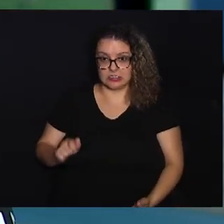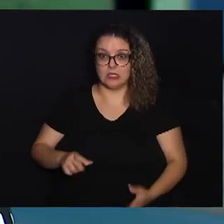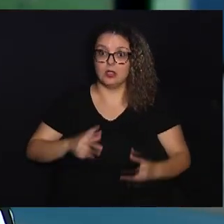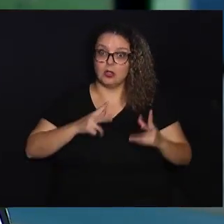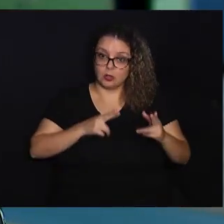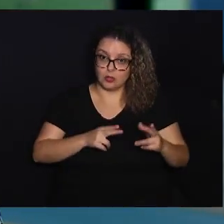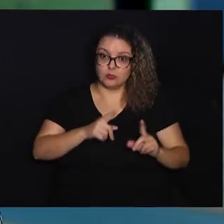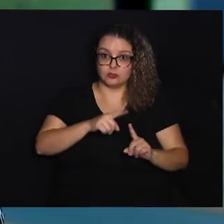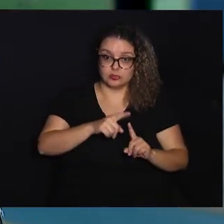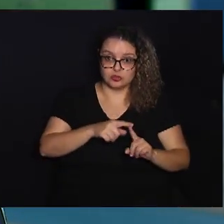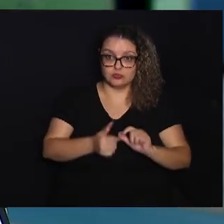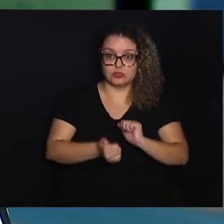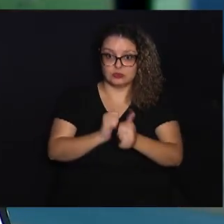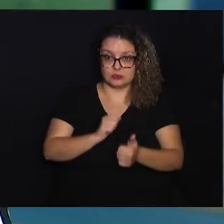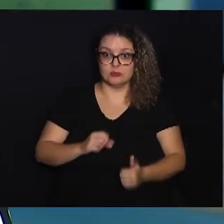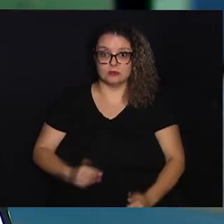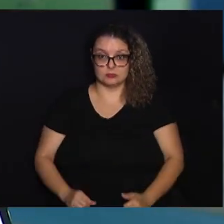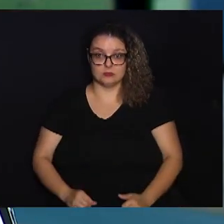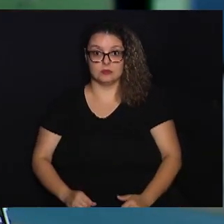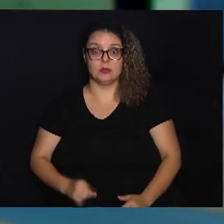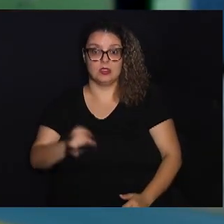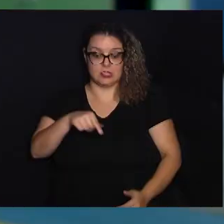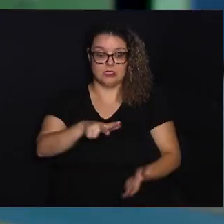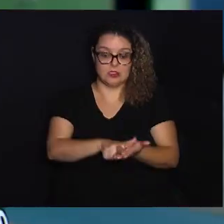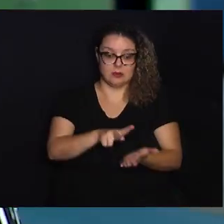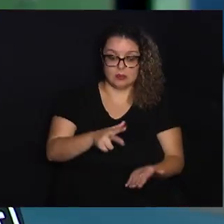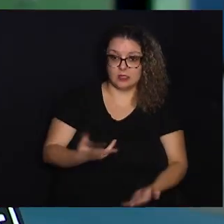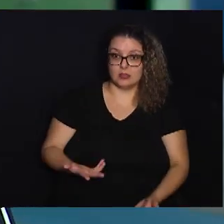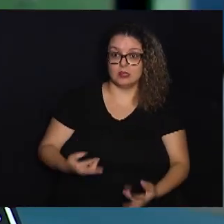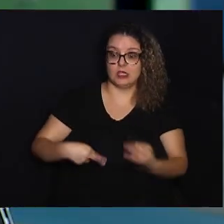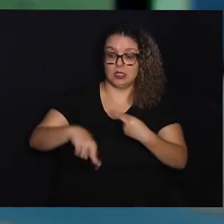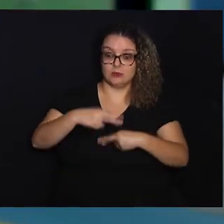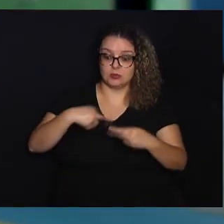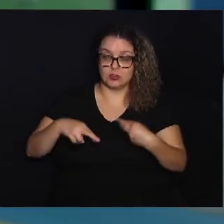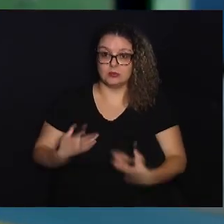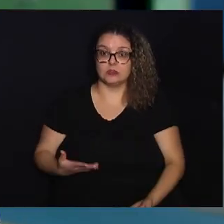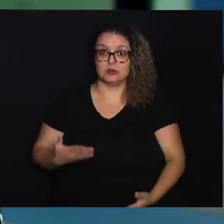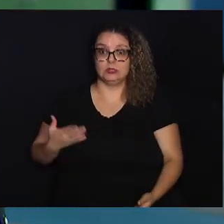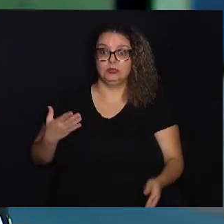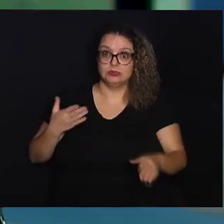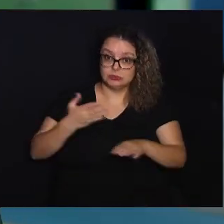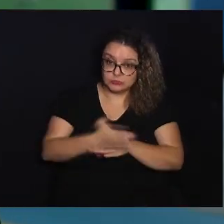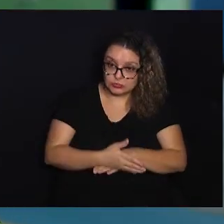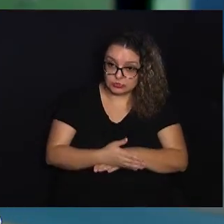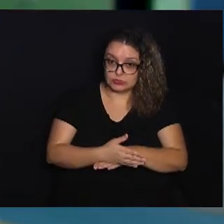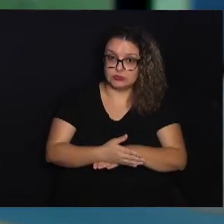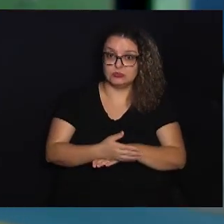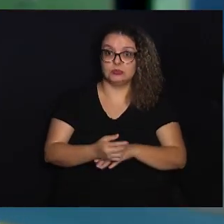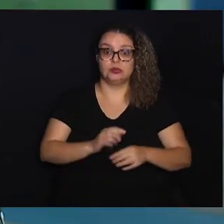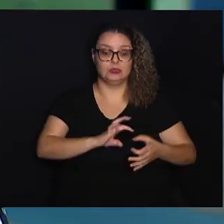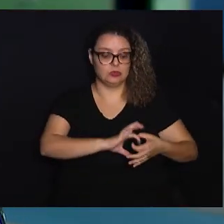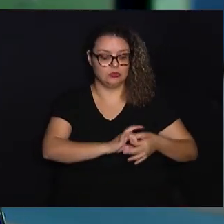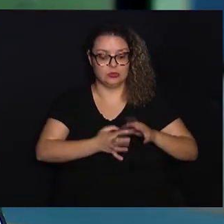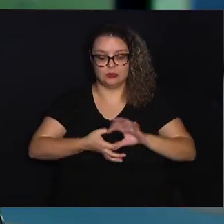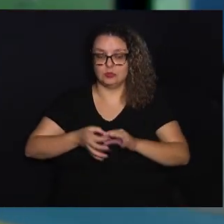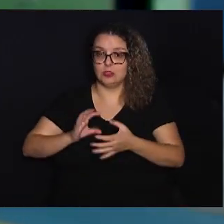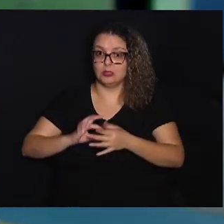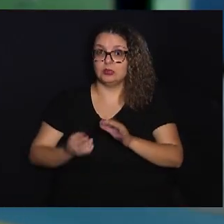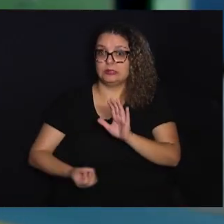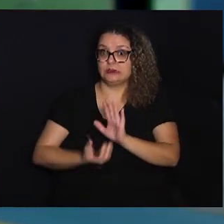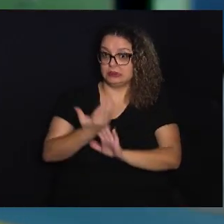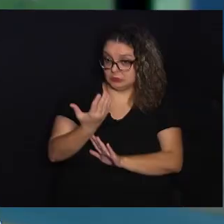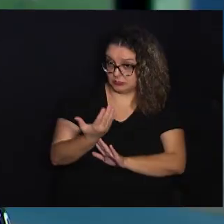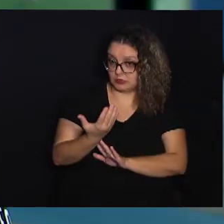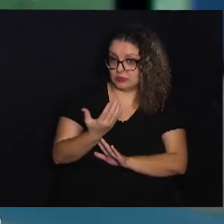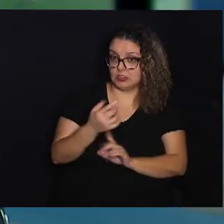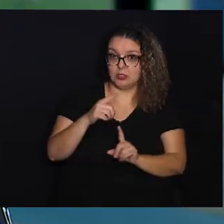sandá como modalidade esportiva, essa regulamentação está bastante atrelada à entrada nos Jogos